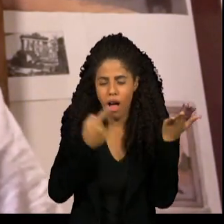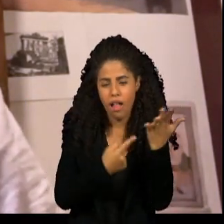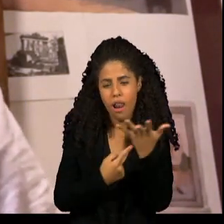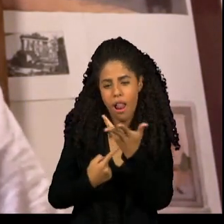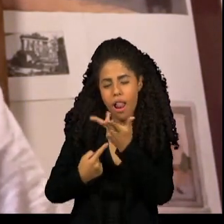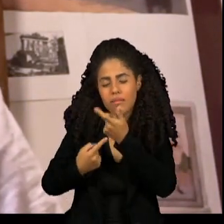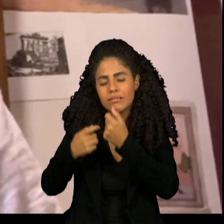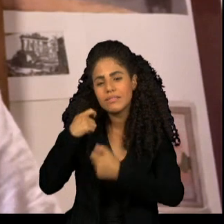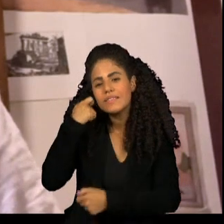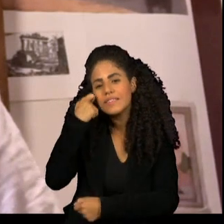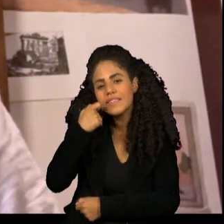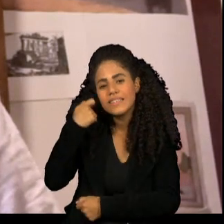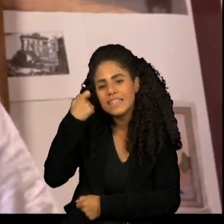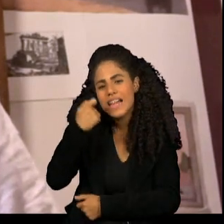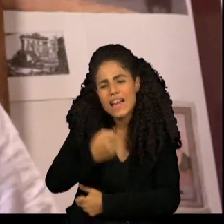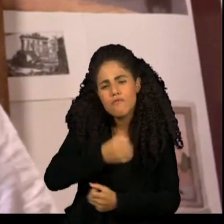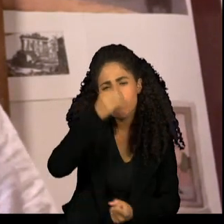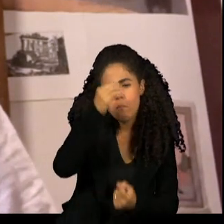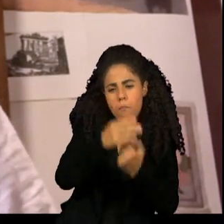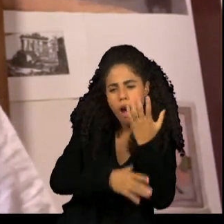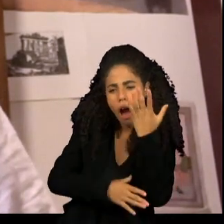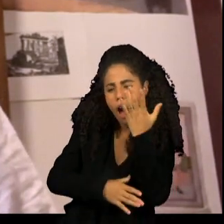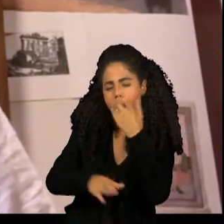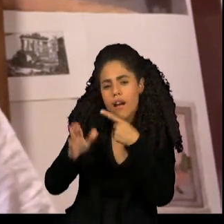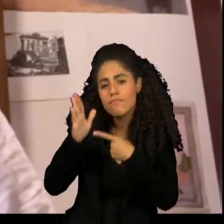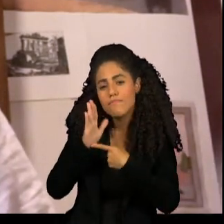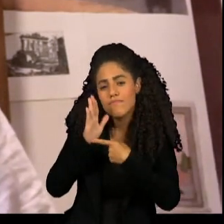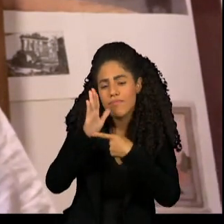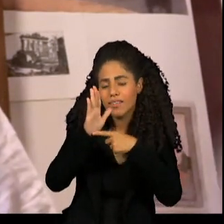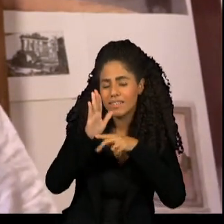atriz reinventou a arte de representar.